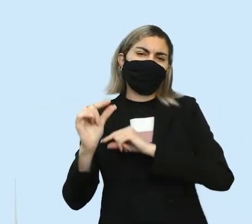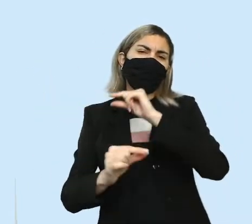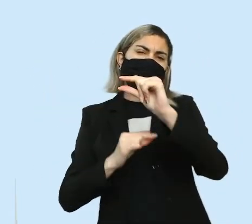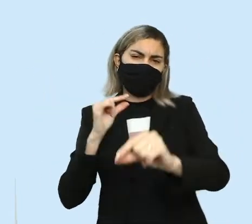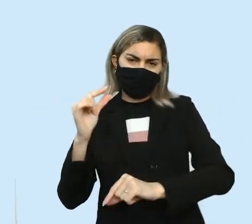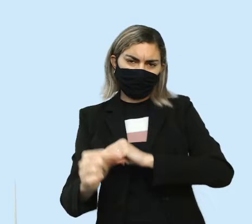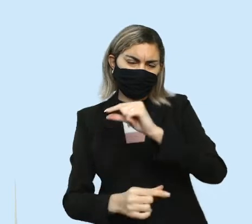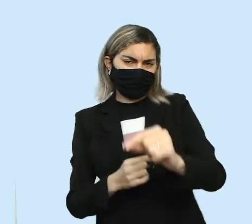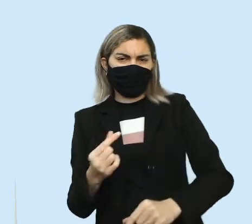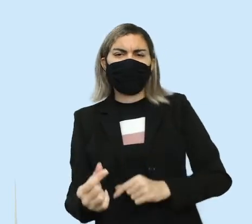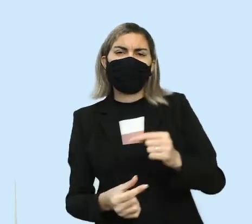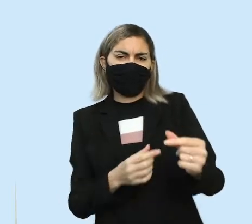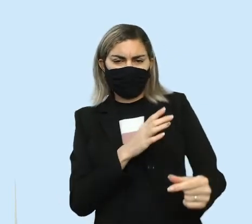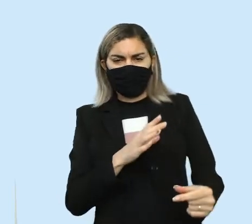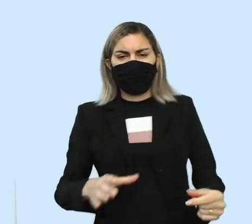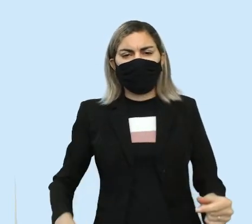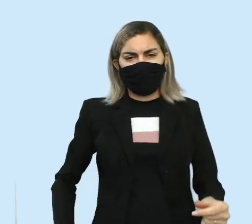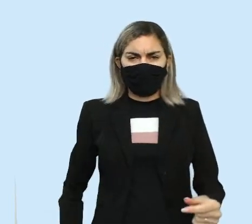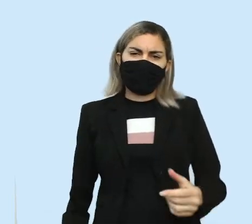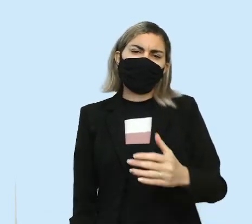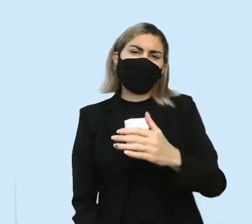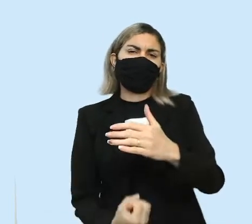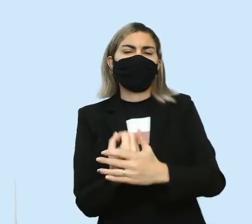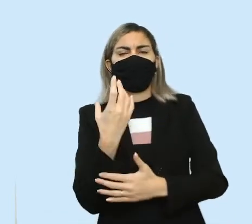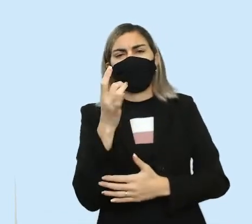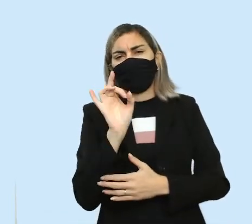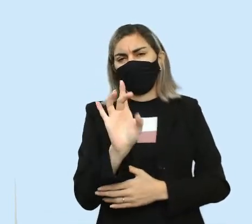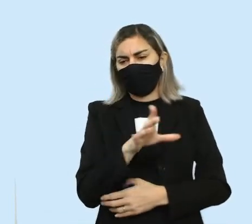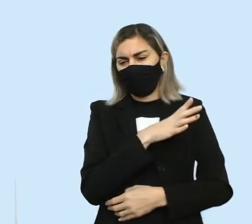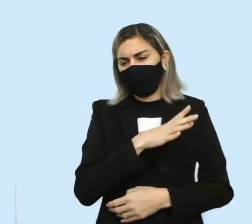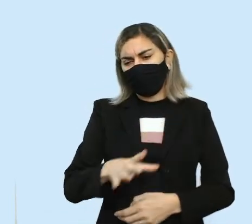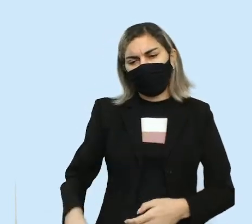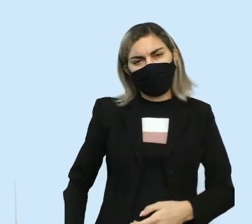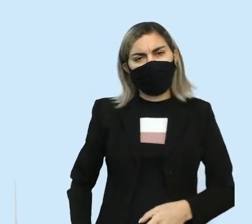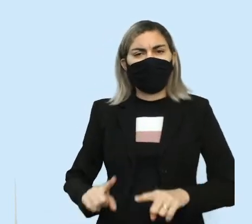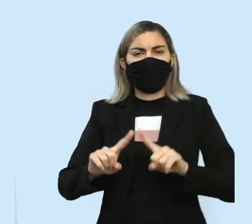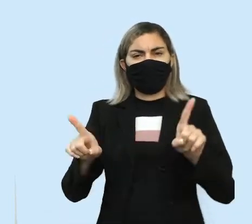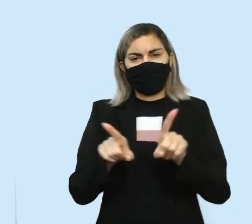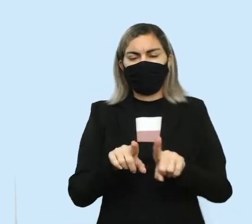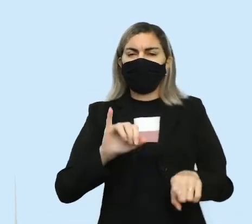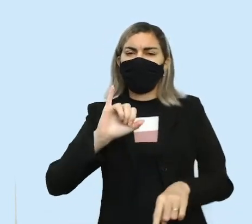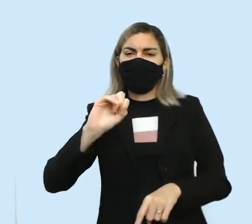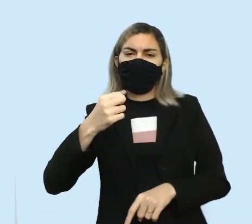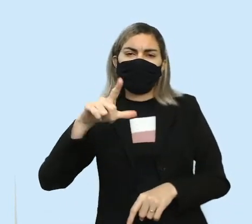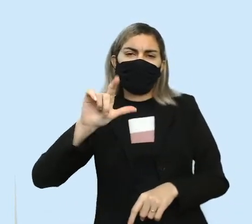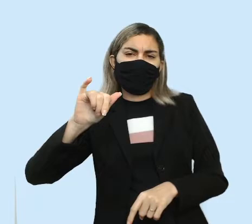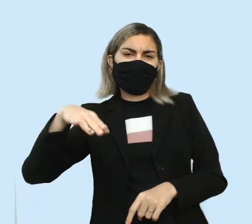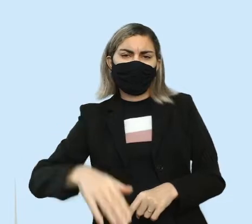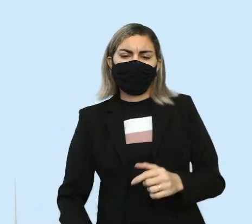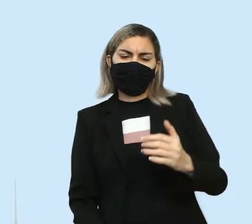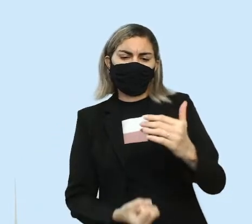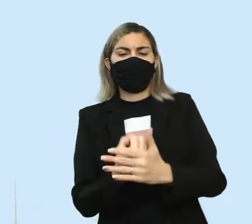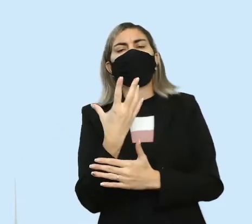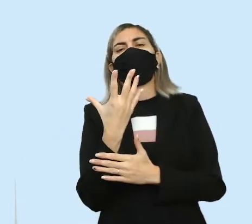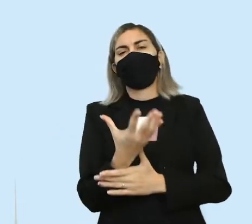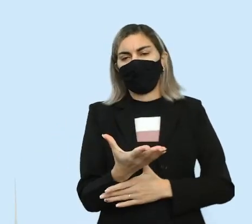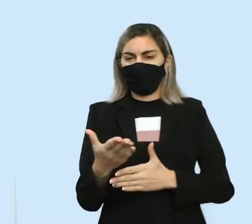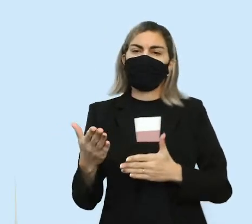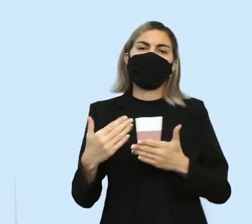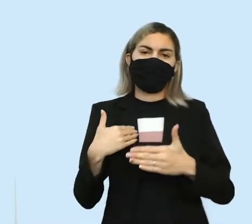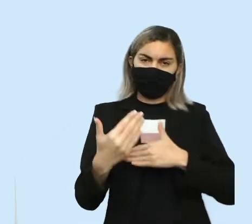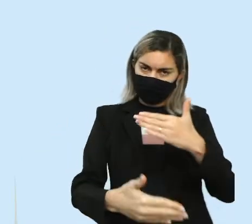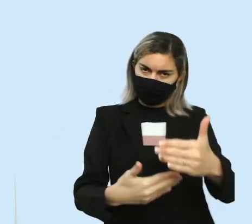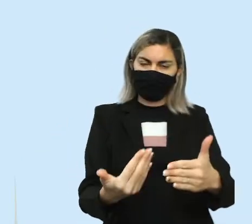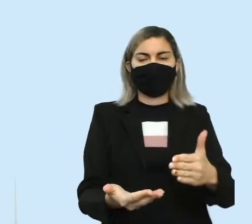da história do cristianismo que irá surgir. Não só do cristianismo, como também do islamismo e outros mais que serão fundados nesses